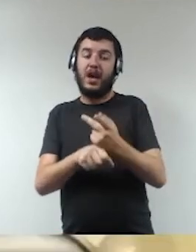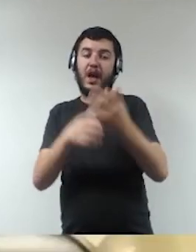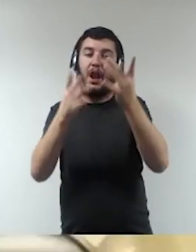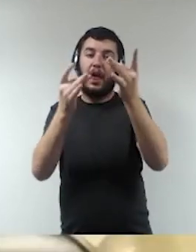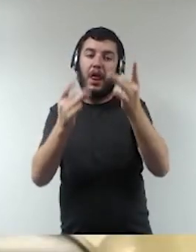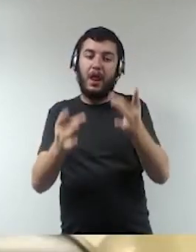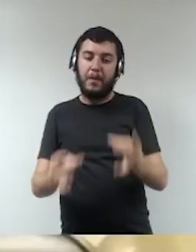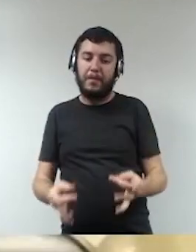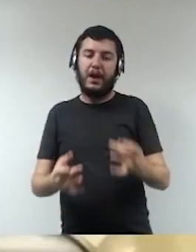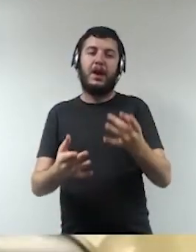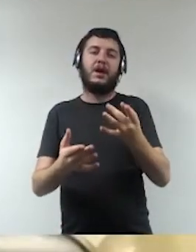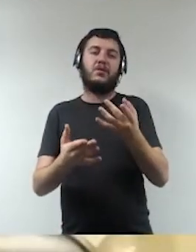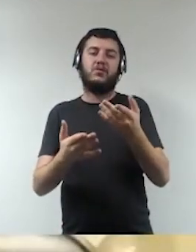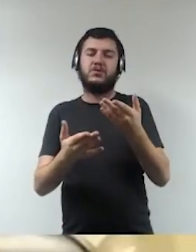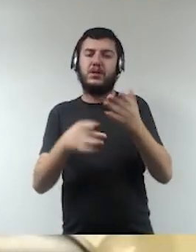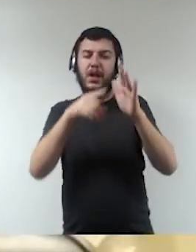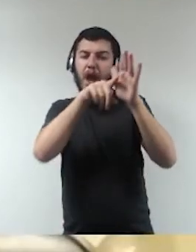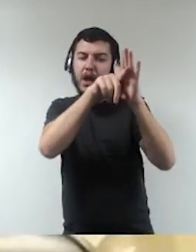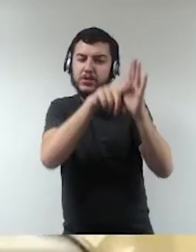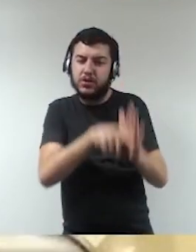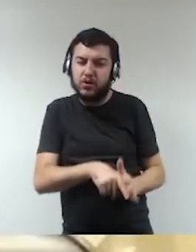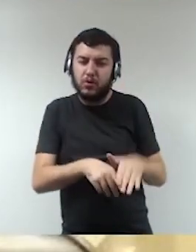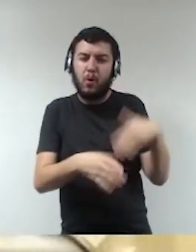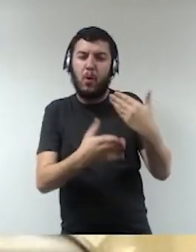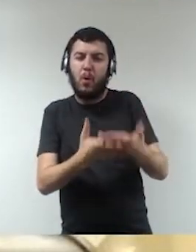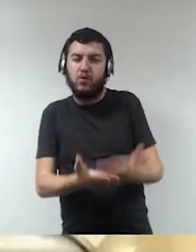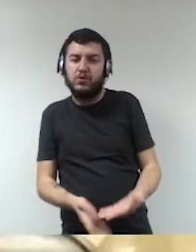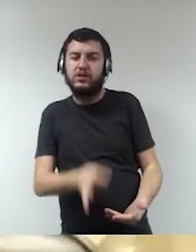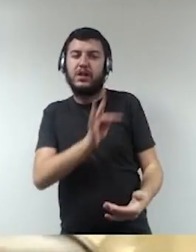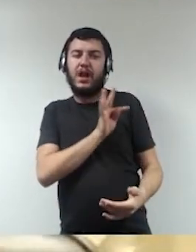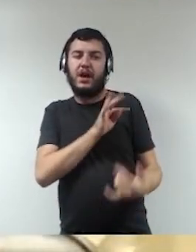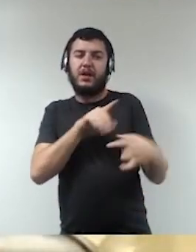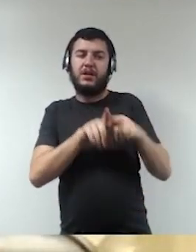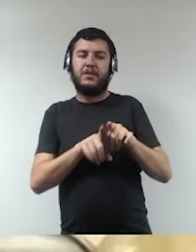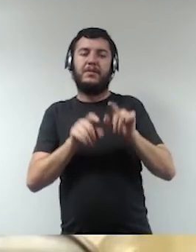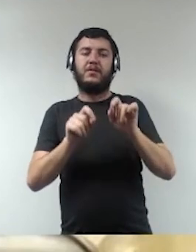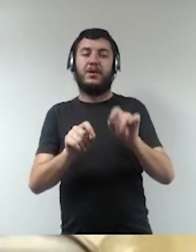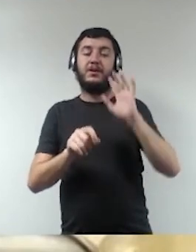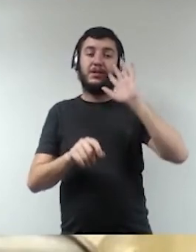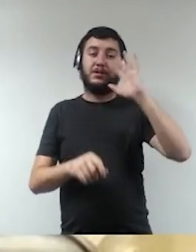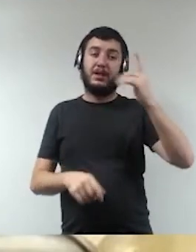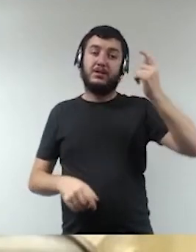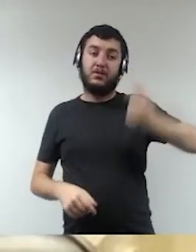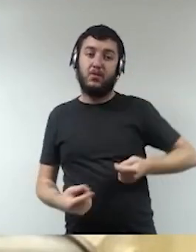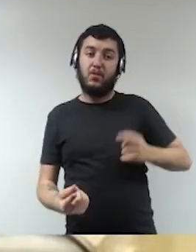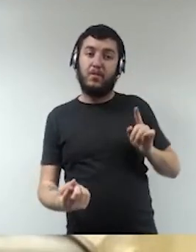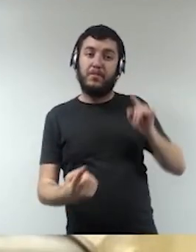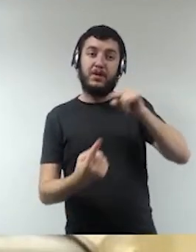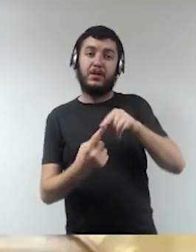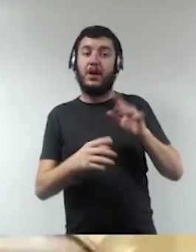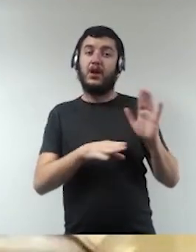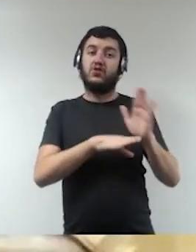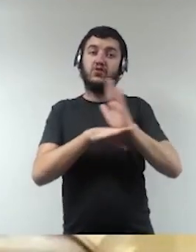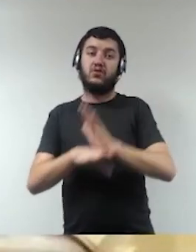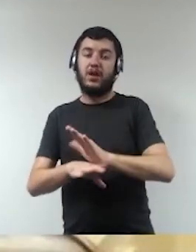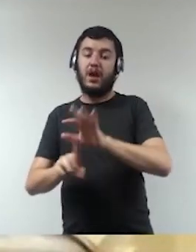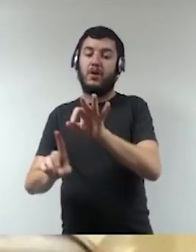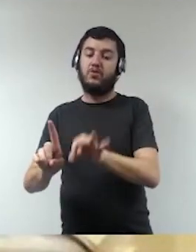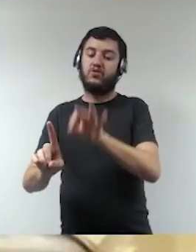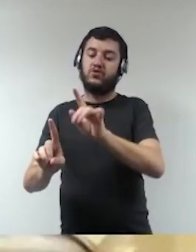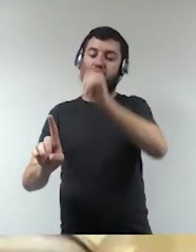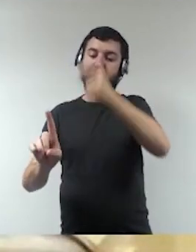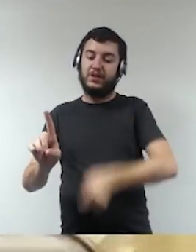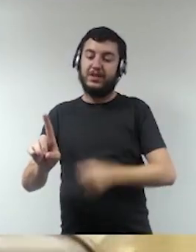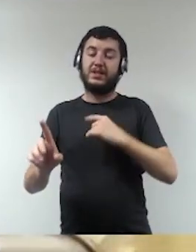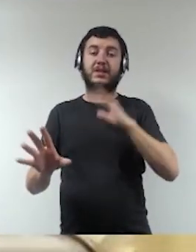estudos, esses estudos técnicos, os impactos das decisões, para munir o magistrado de todos os